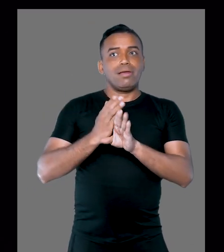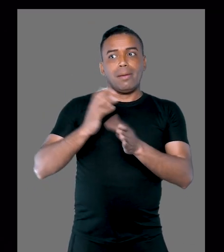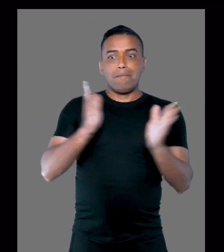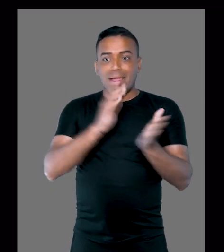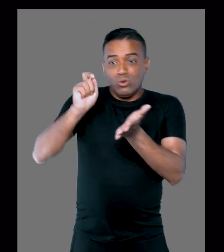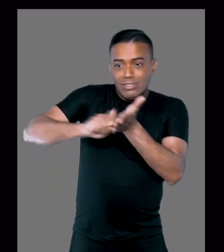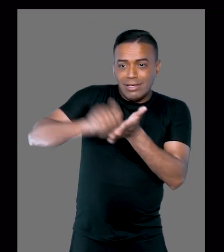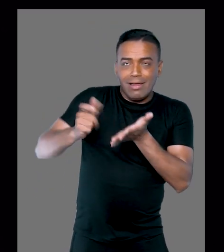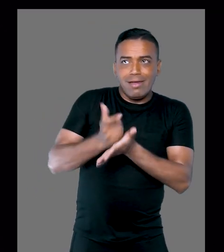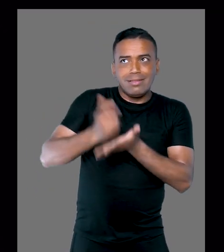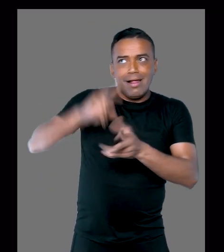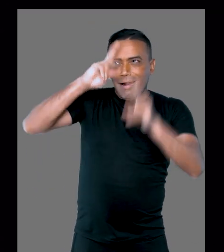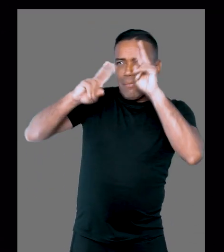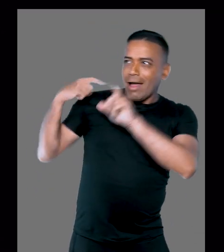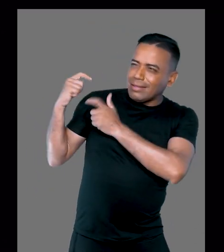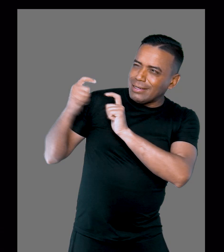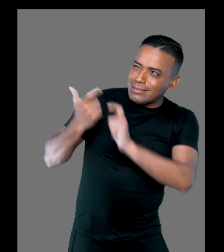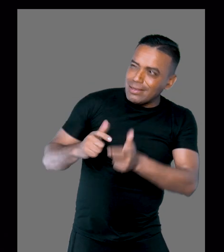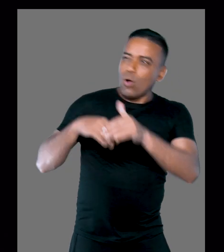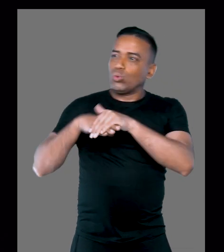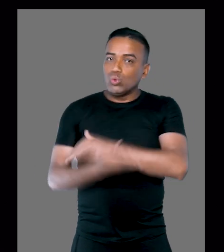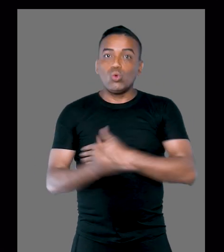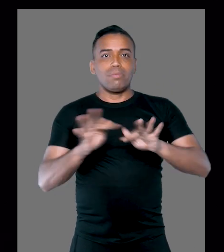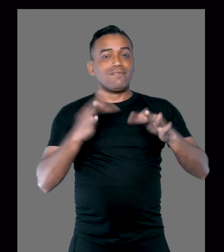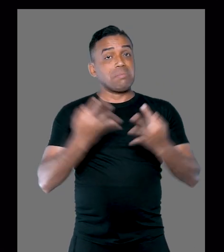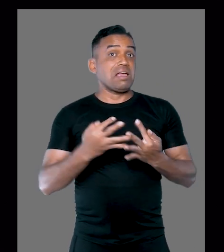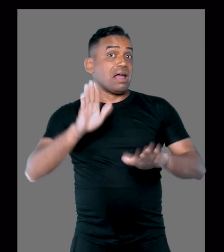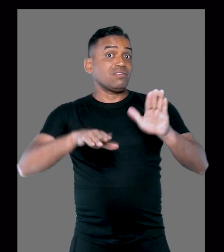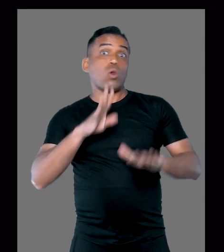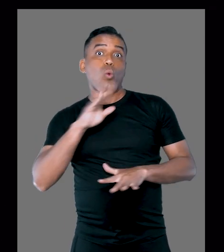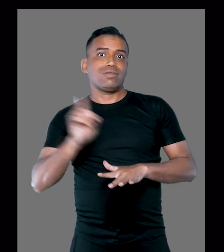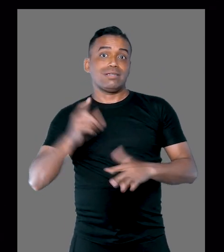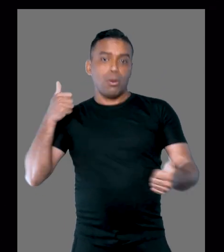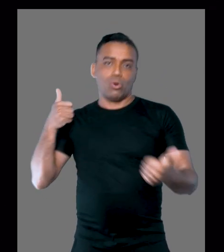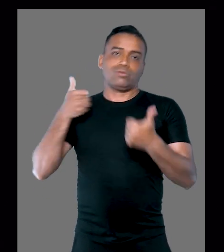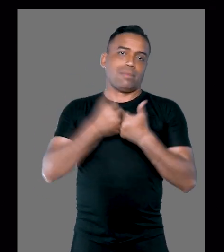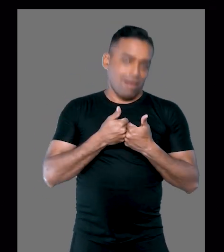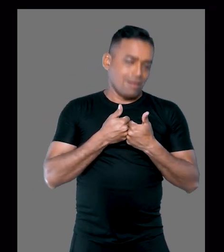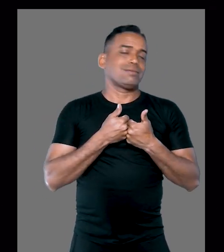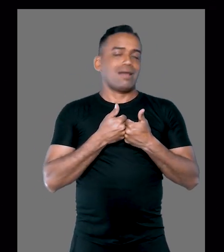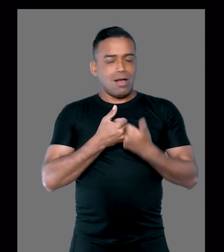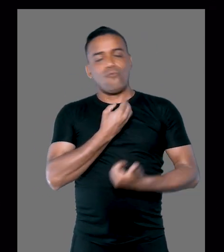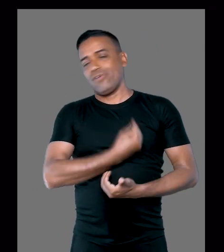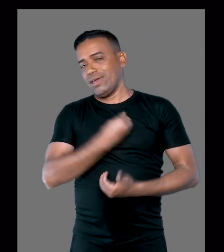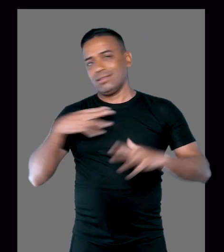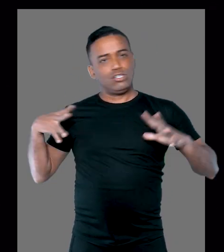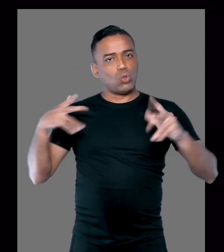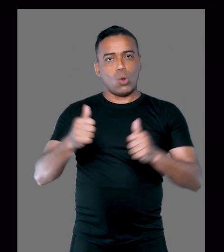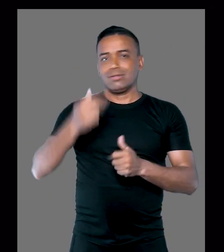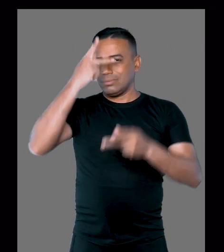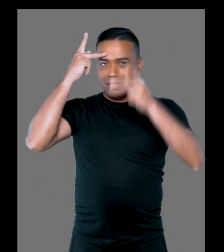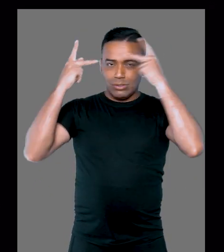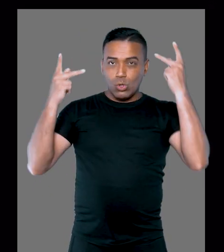escrita. Resgatar a história e o legado de meus familiares, que não cheguei a conhecer, me permitiu uma aproximação inédita com suas vidas e adicionou